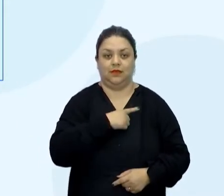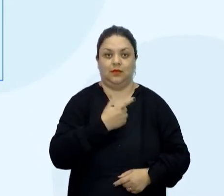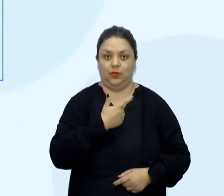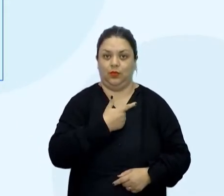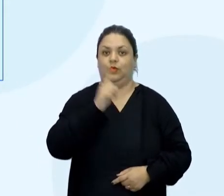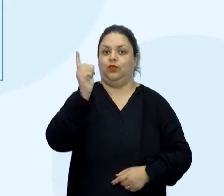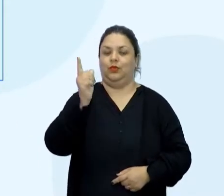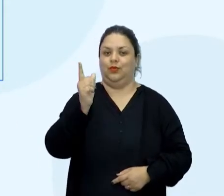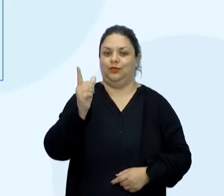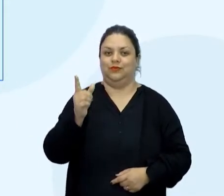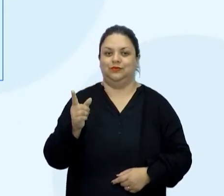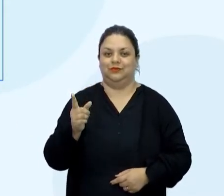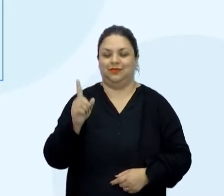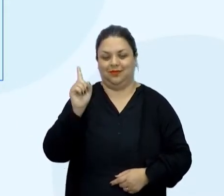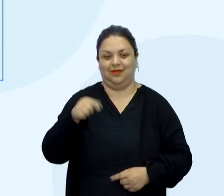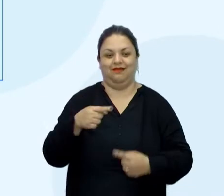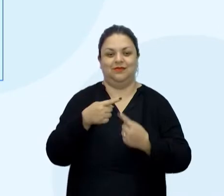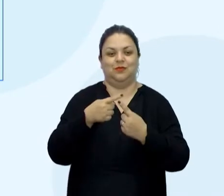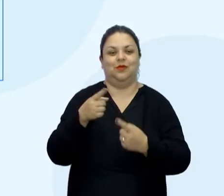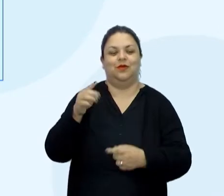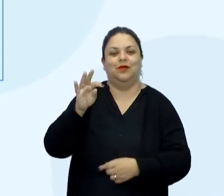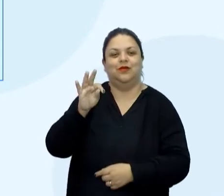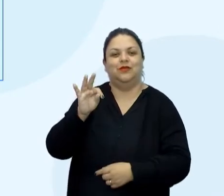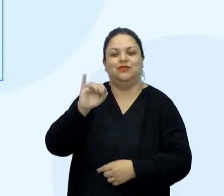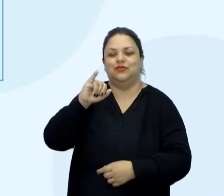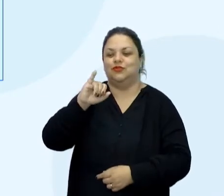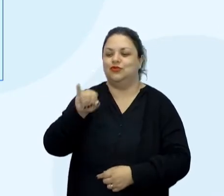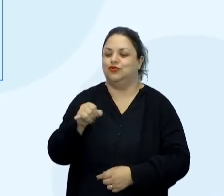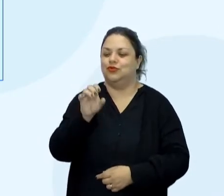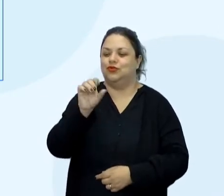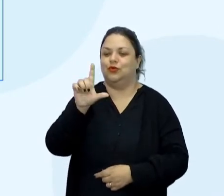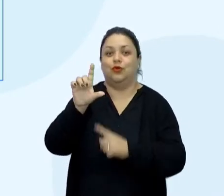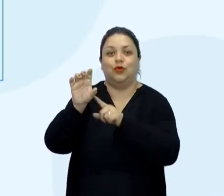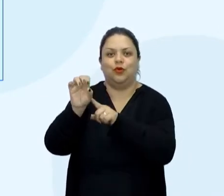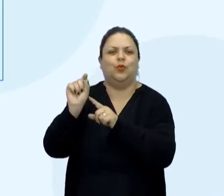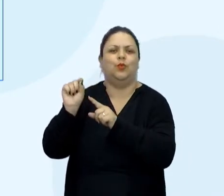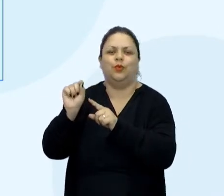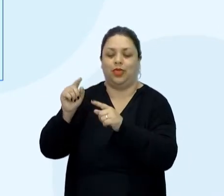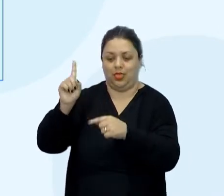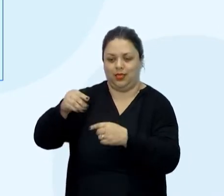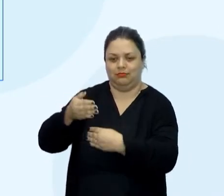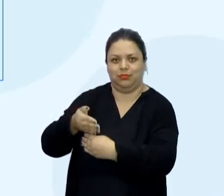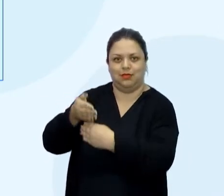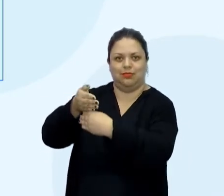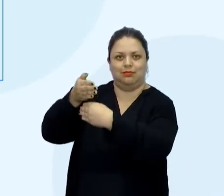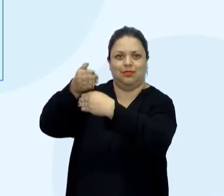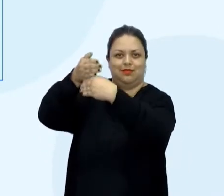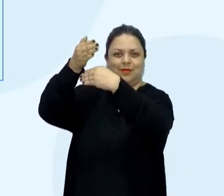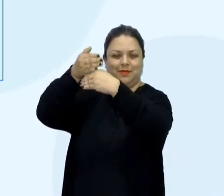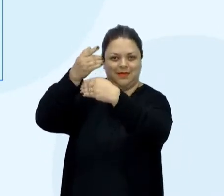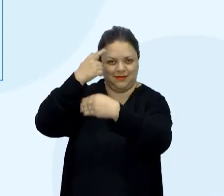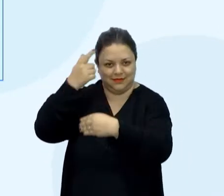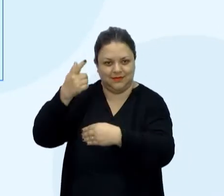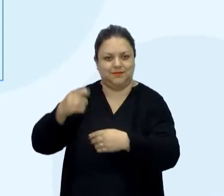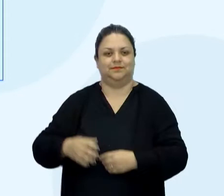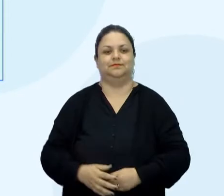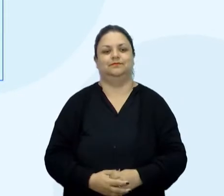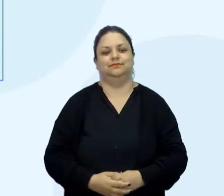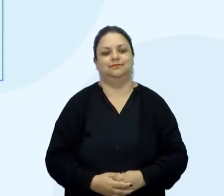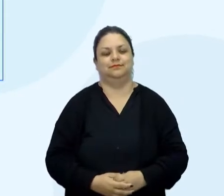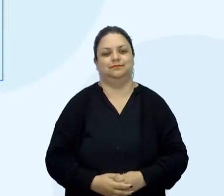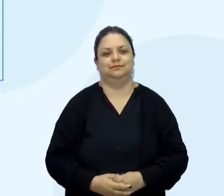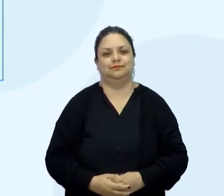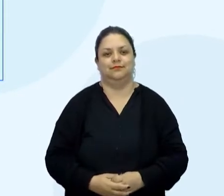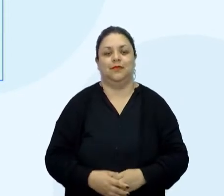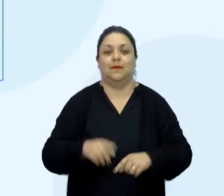são os tijolos e aí peças refratárias de uso geral, que aí a gente vem lá o material sanitário, aquele material de louça, né? Então, a